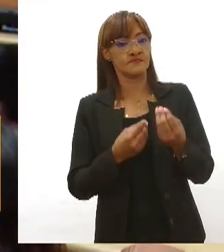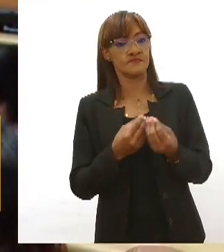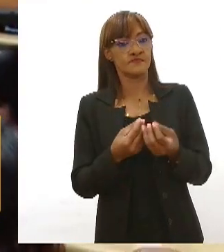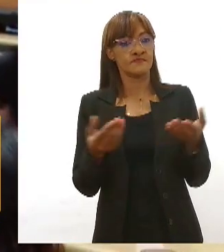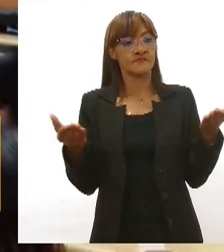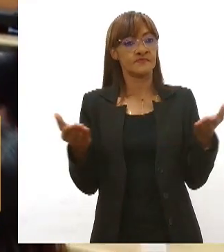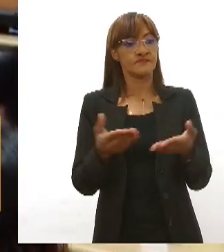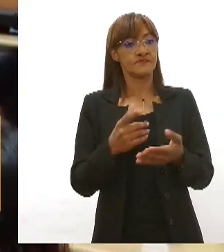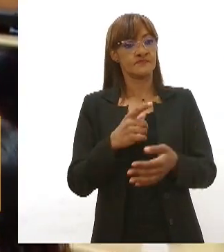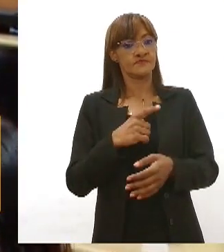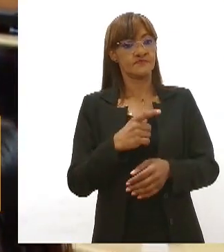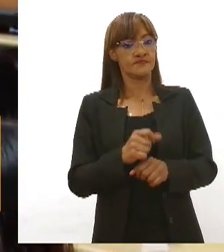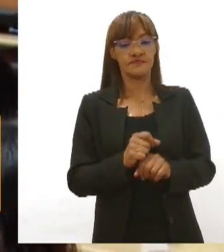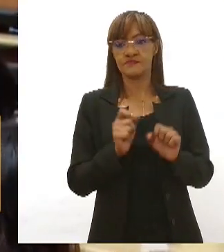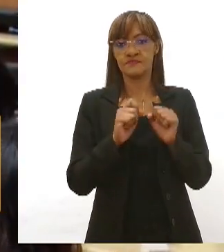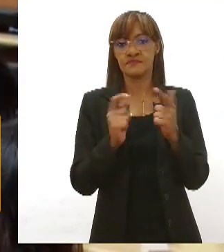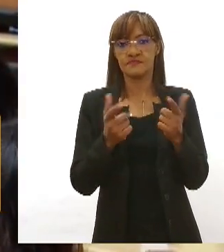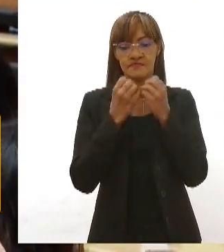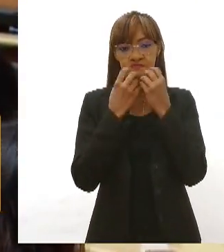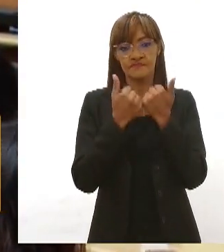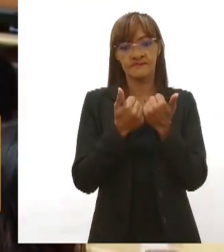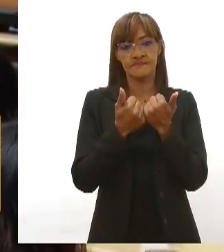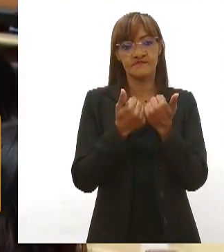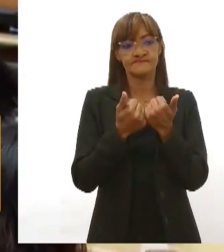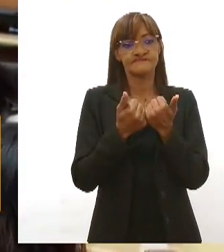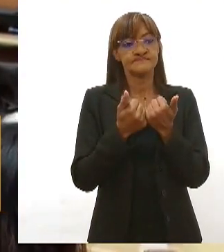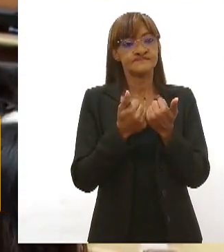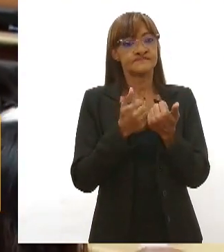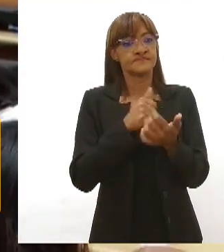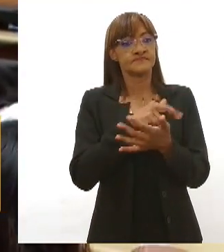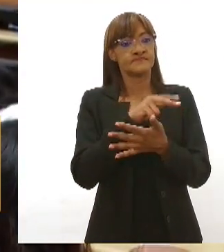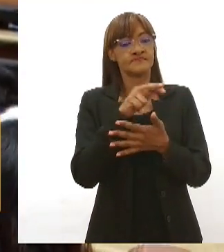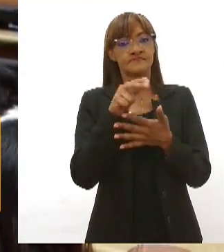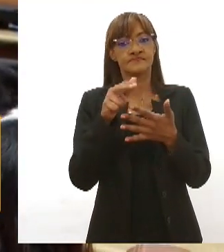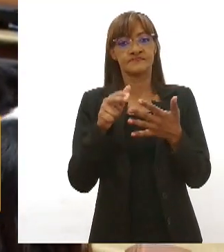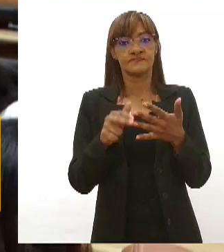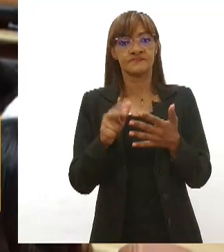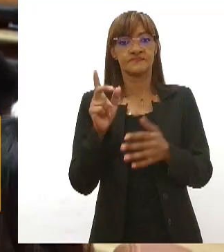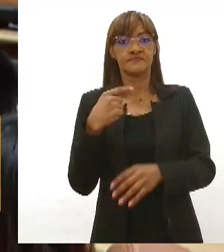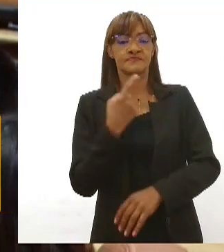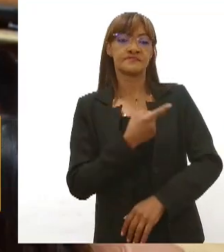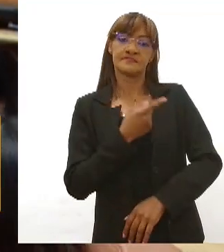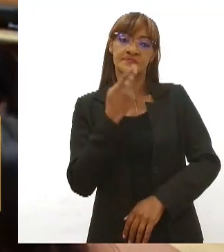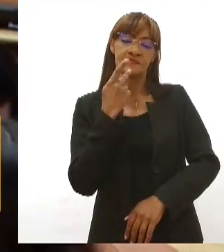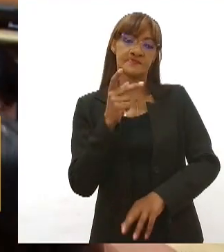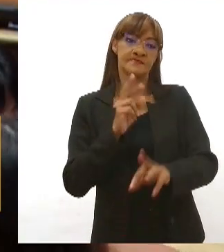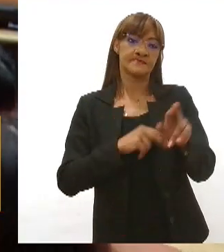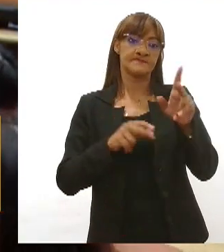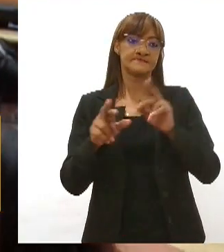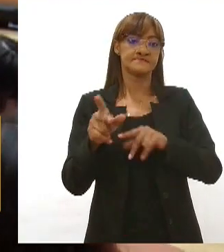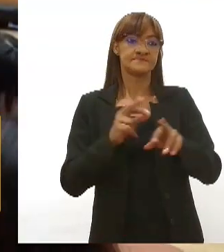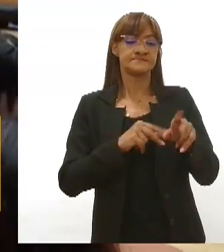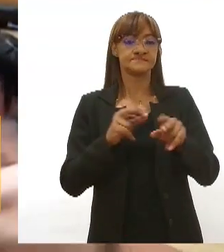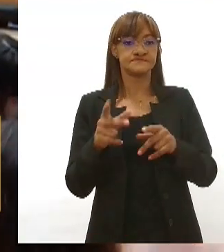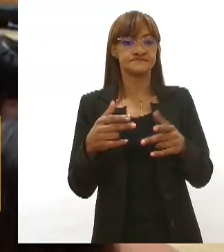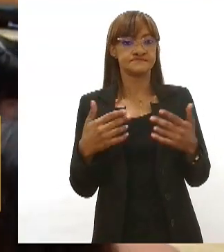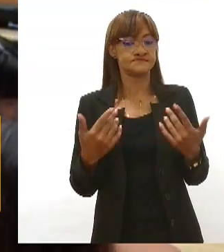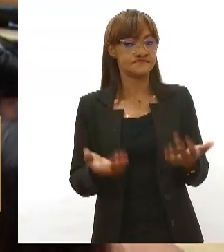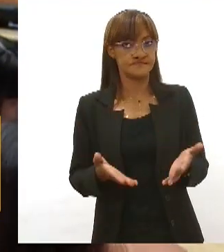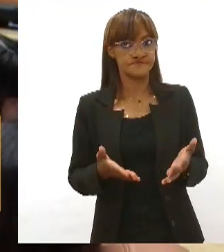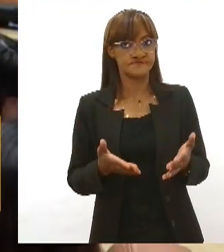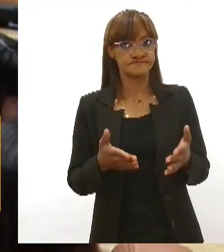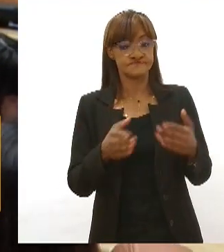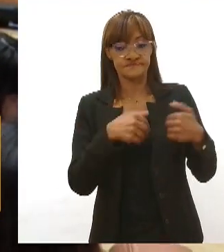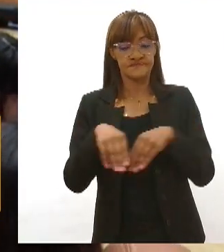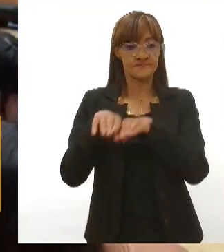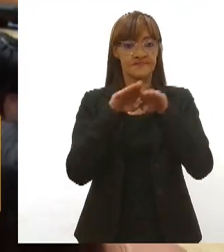está tudo bem, né, essa diversidade que a gente tem. A gente está falando dessas diferenças, afinal, não tem ninguém igual a ninguém, nem irmão